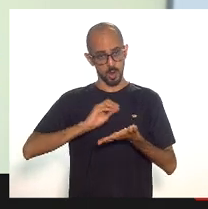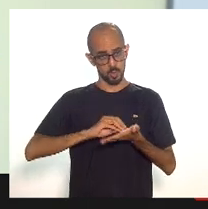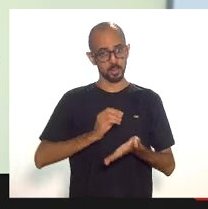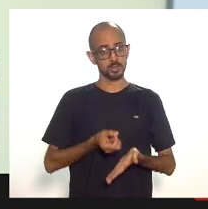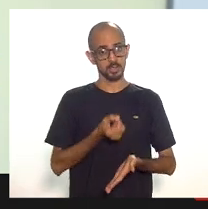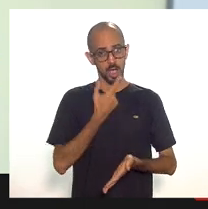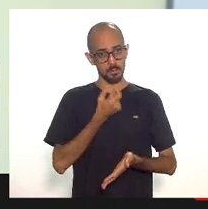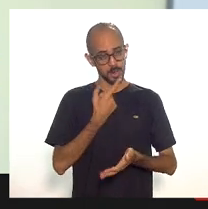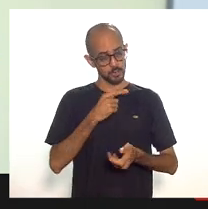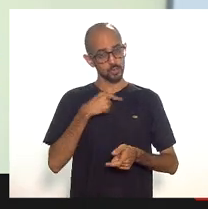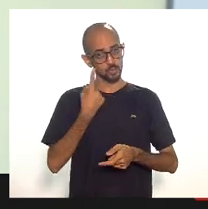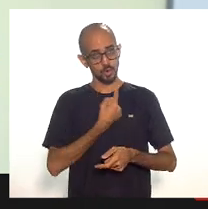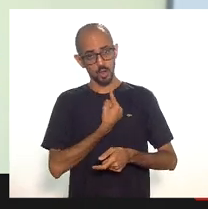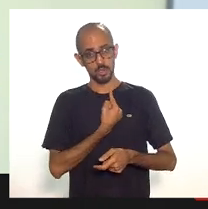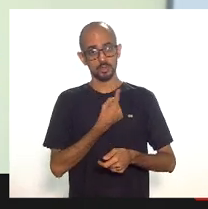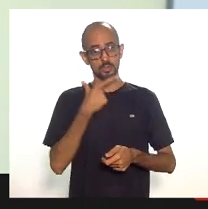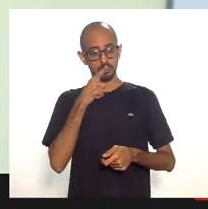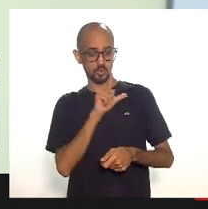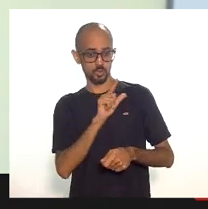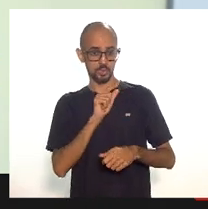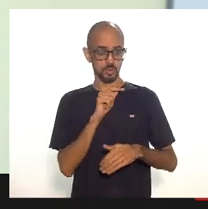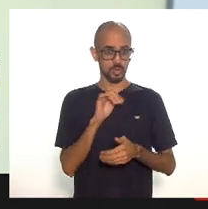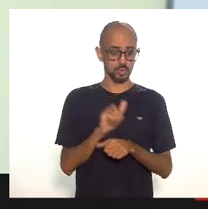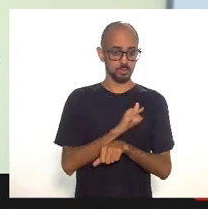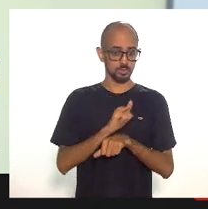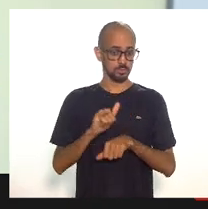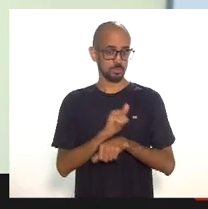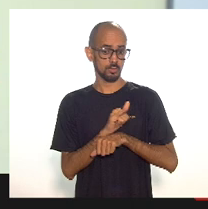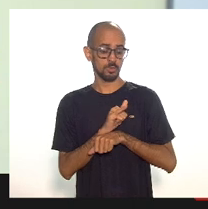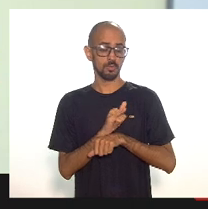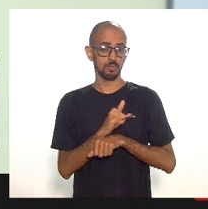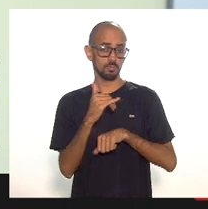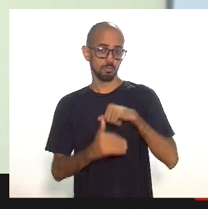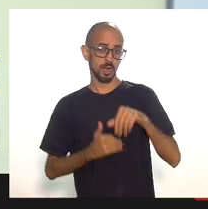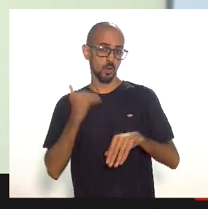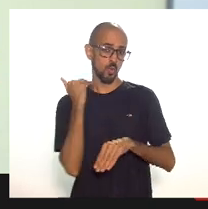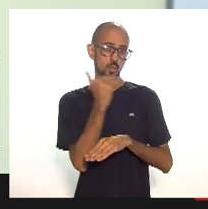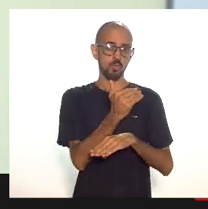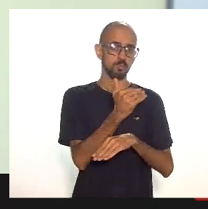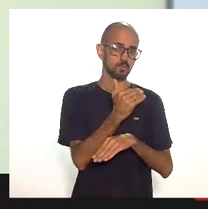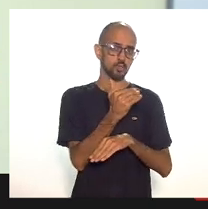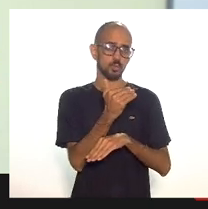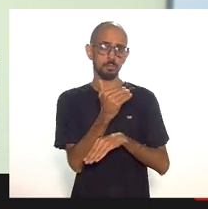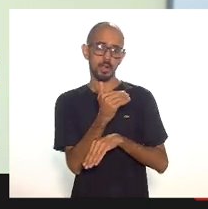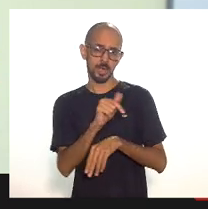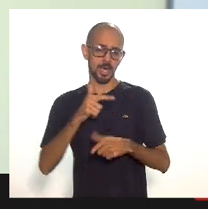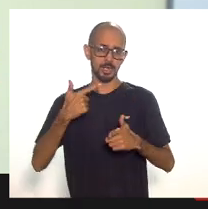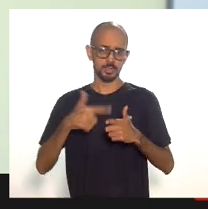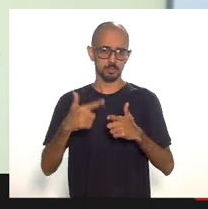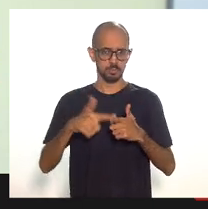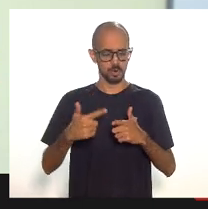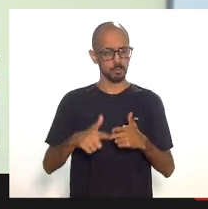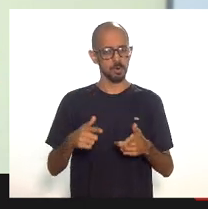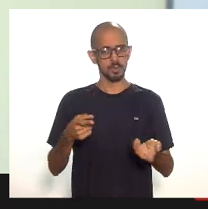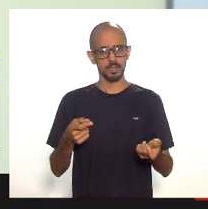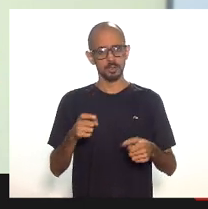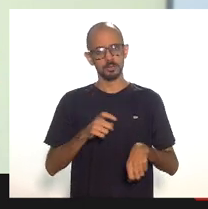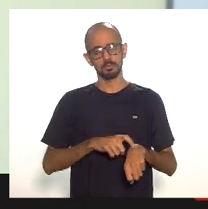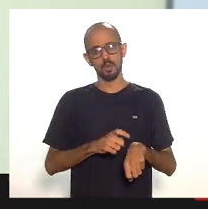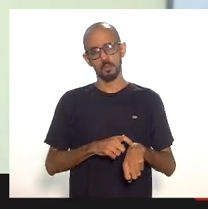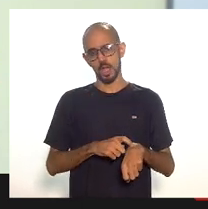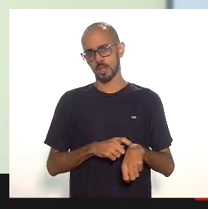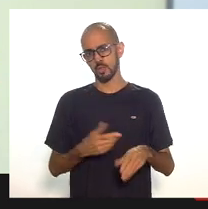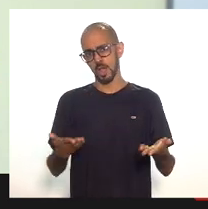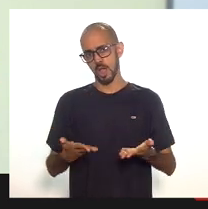gente tem conseguido ultrapassar essa fase crítica, embora a fase